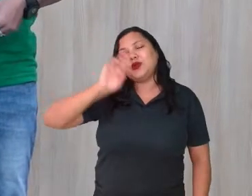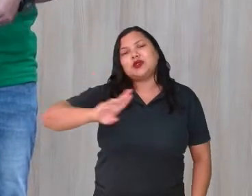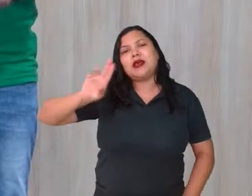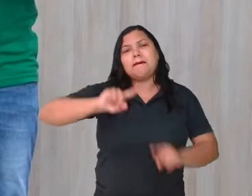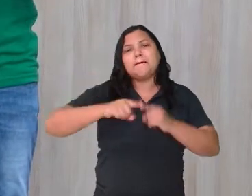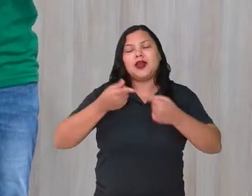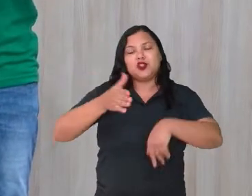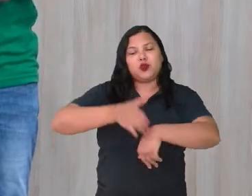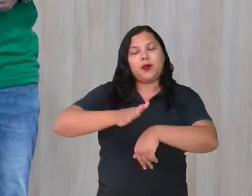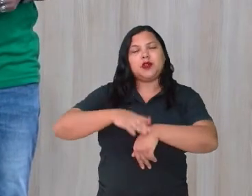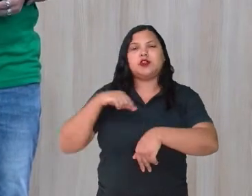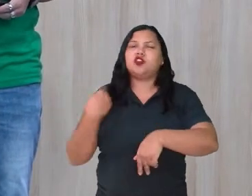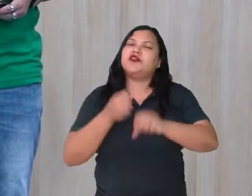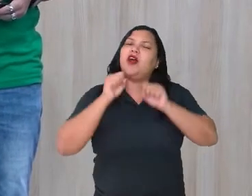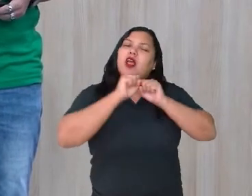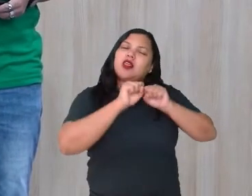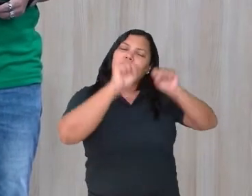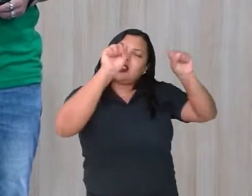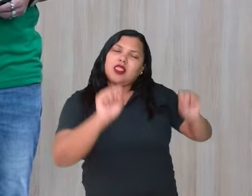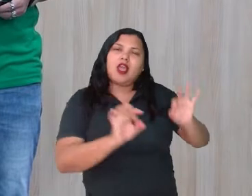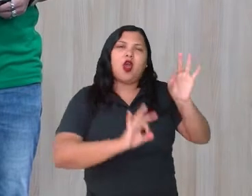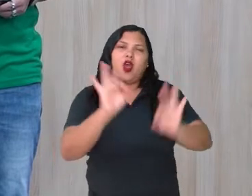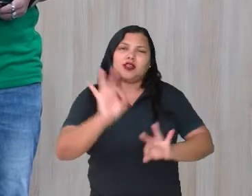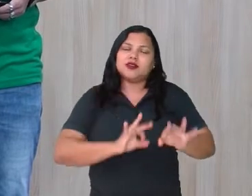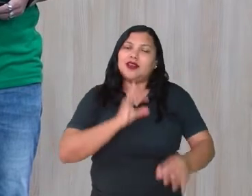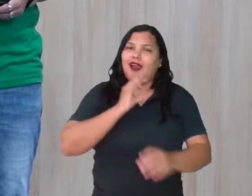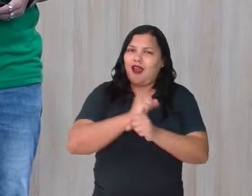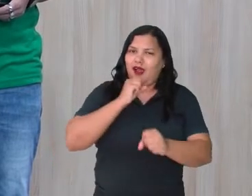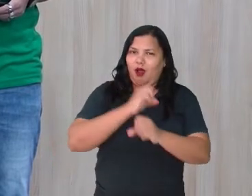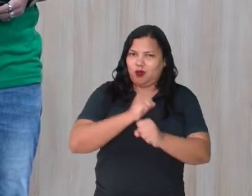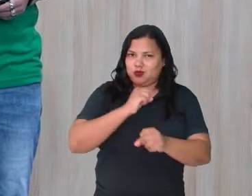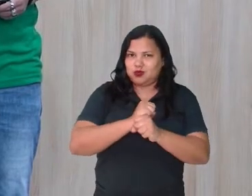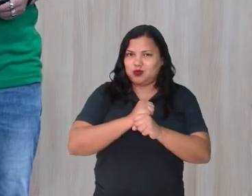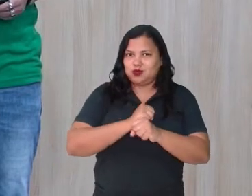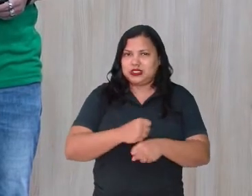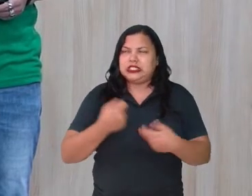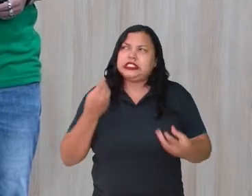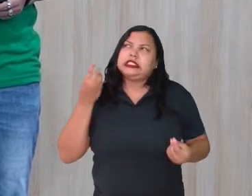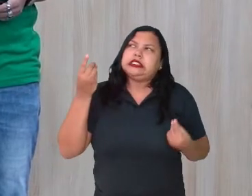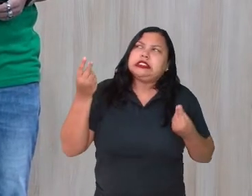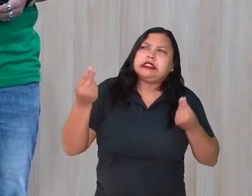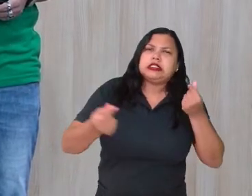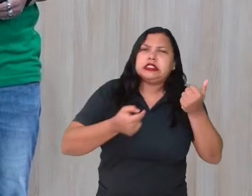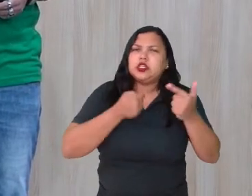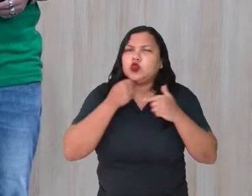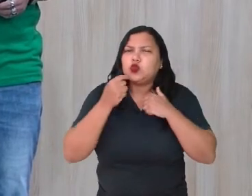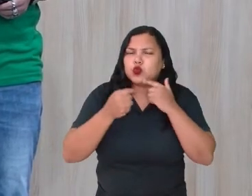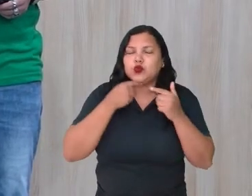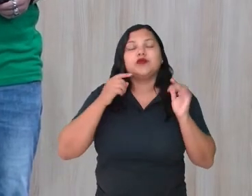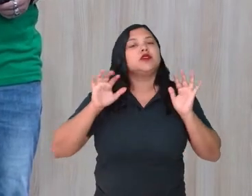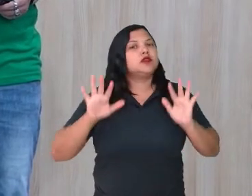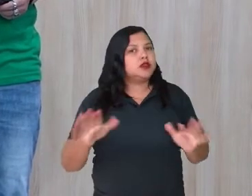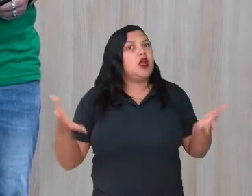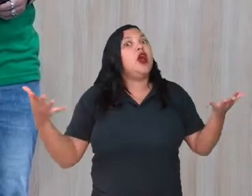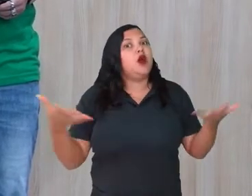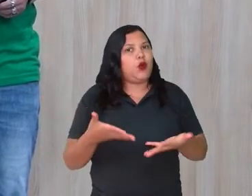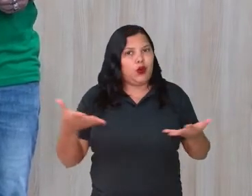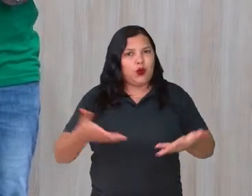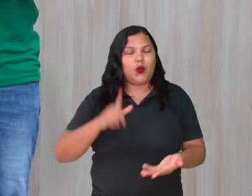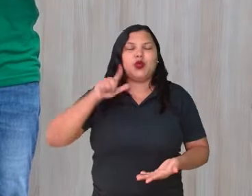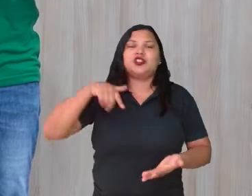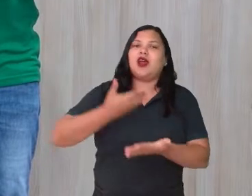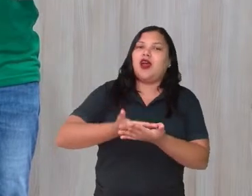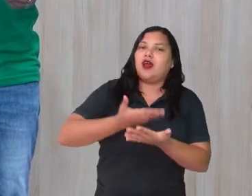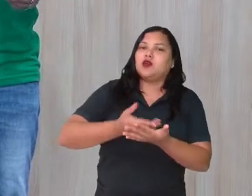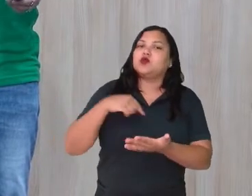que na hora que a gente vai sistematizar, a gente vai fazer os cálculos com relação a isso, surgem algumas dúvidas. Então, hoje é uma aula onde a